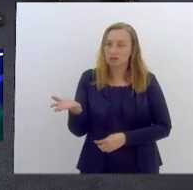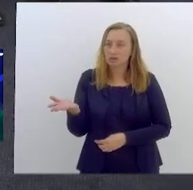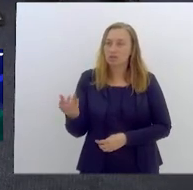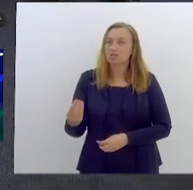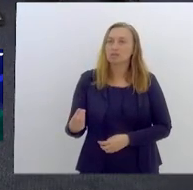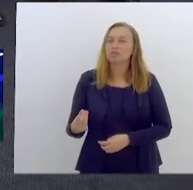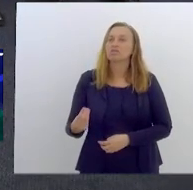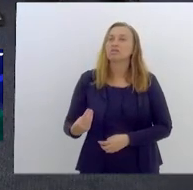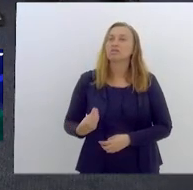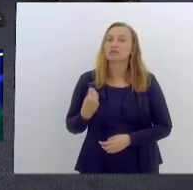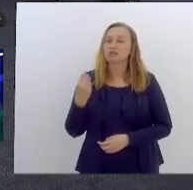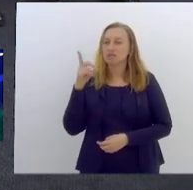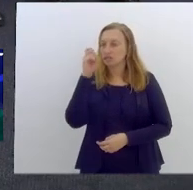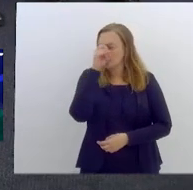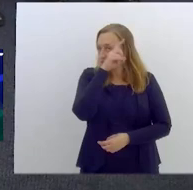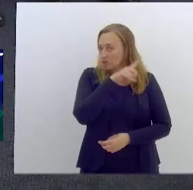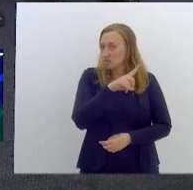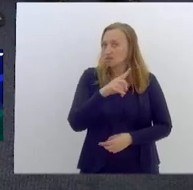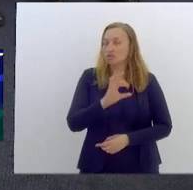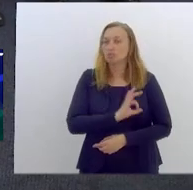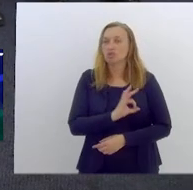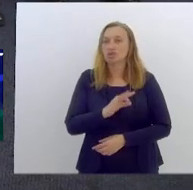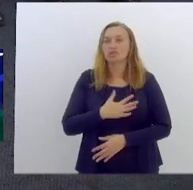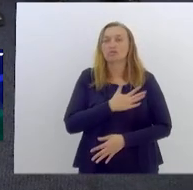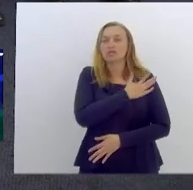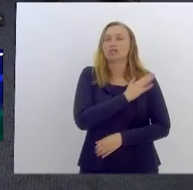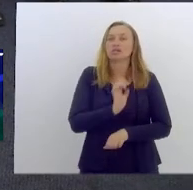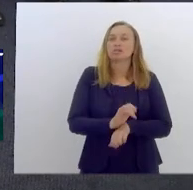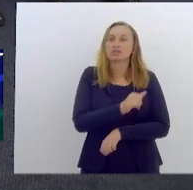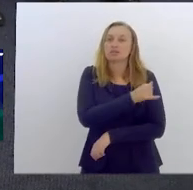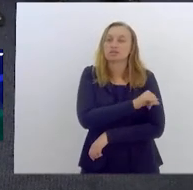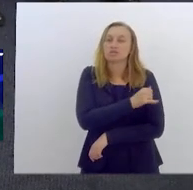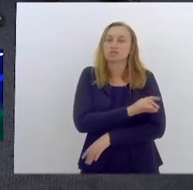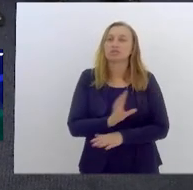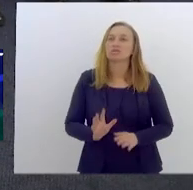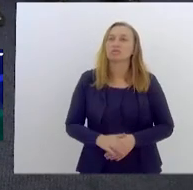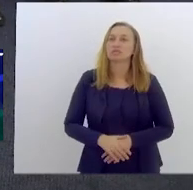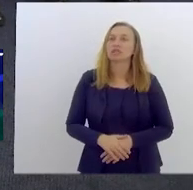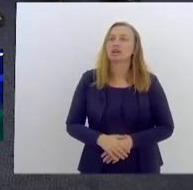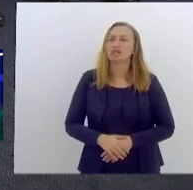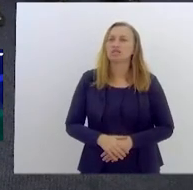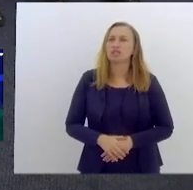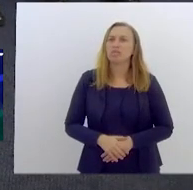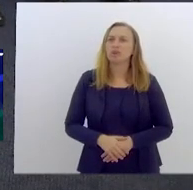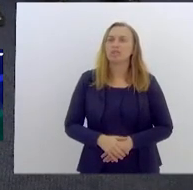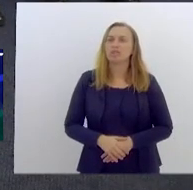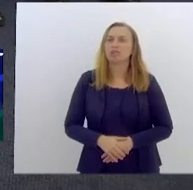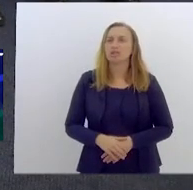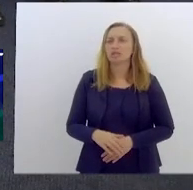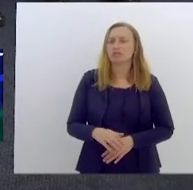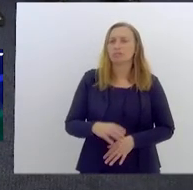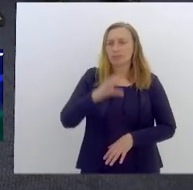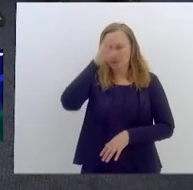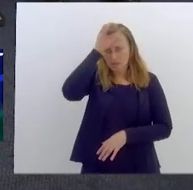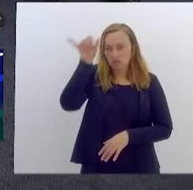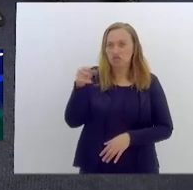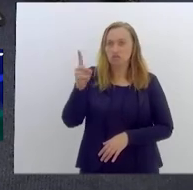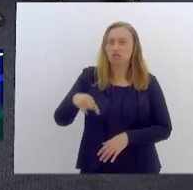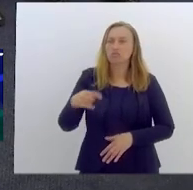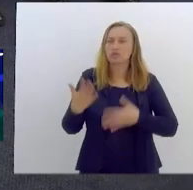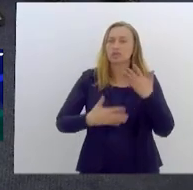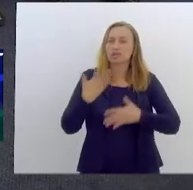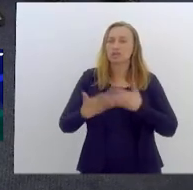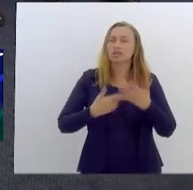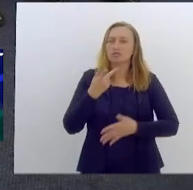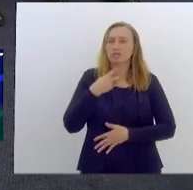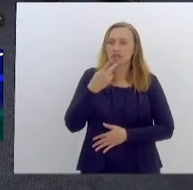vivem essa vida tensa do policial militar no Estado do Rio de Janeiro. No mais, Tia Ju, dizer do prazer que é poder falar